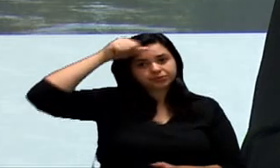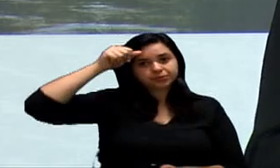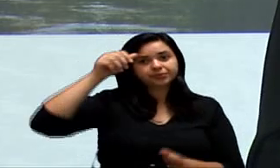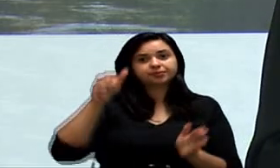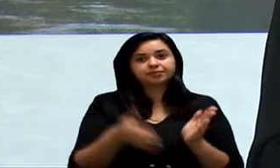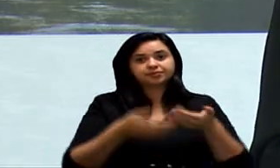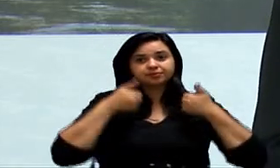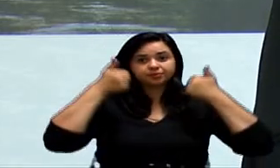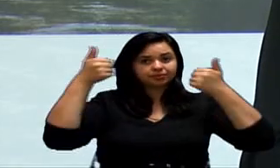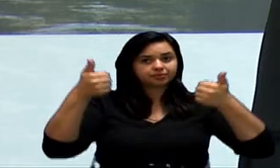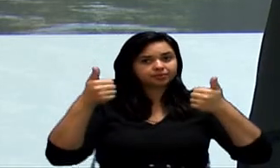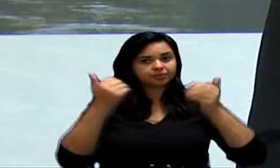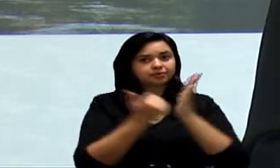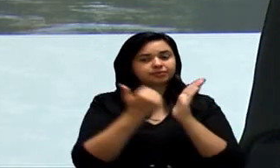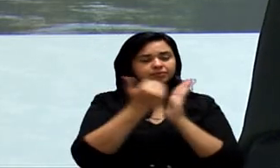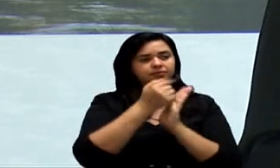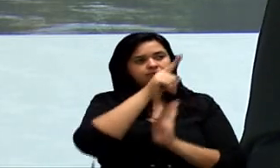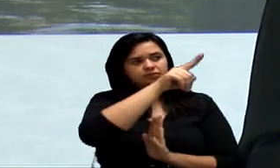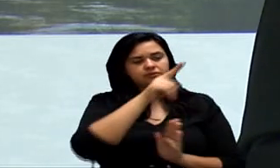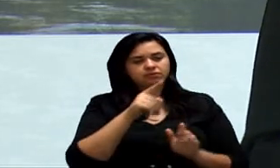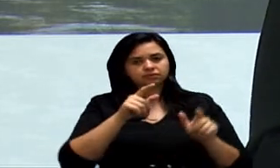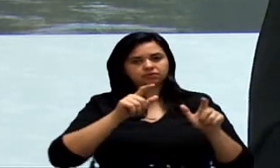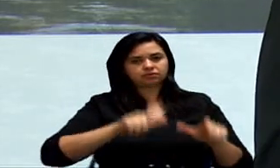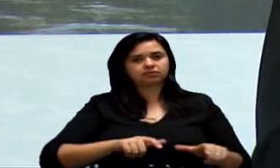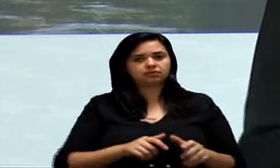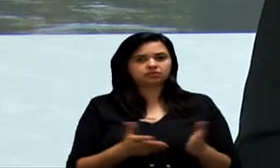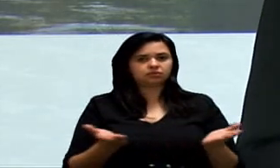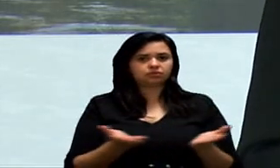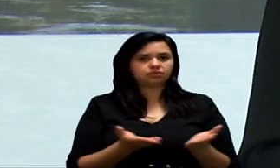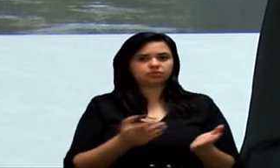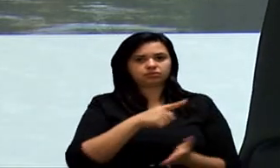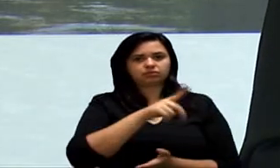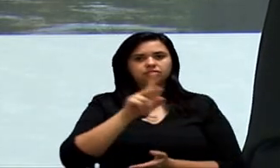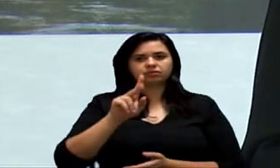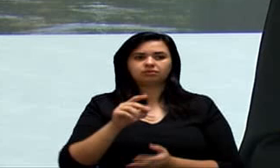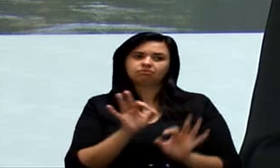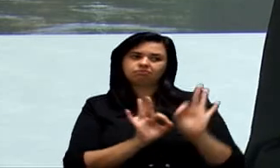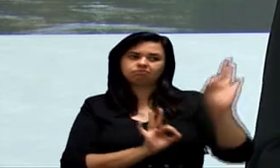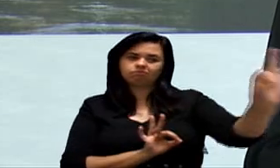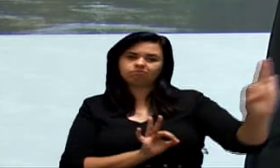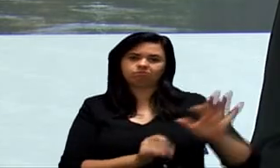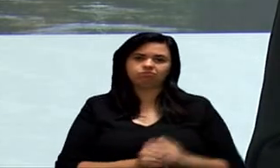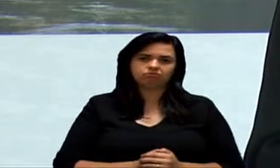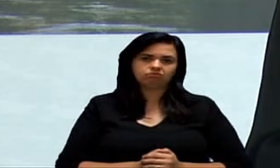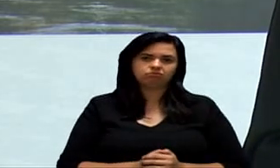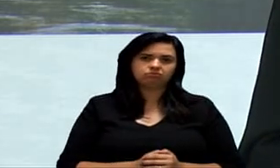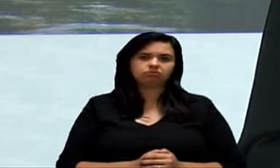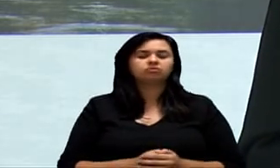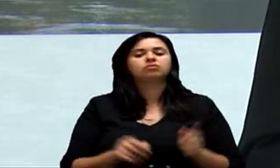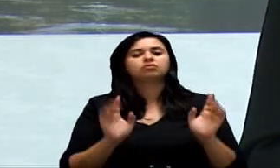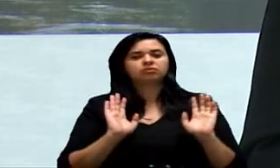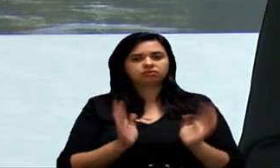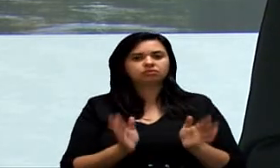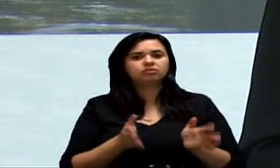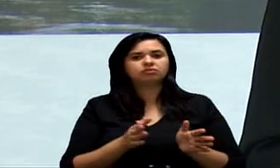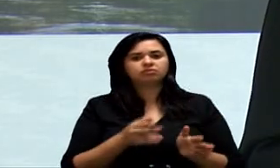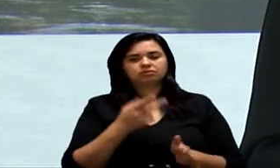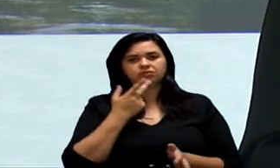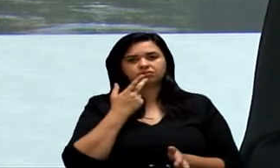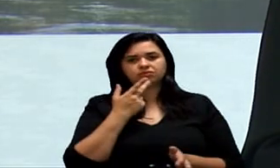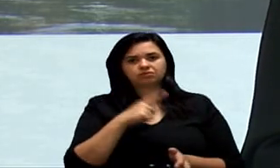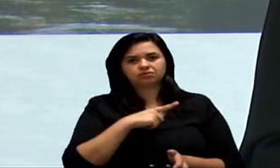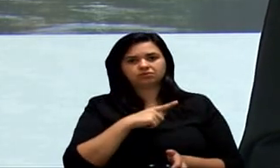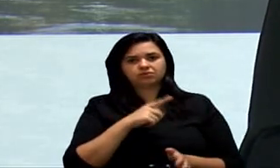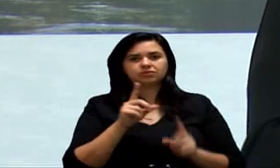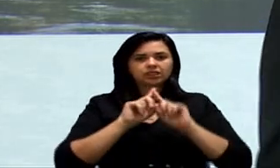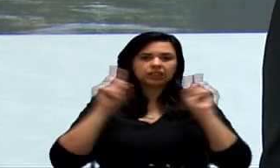uma melhoria a mais para o bairro onde que hoje se encontra um pouquinho afastado. A gente já teve uma reclamação também a respeito de